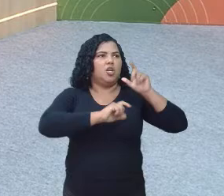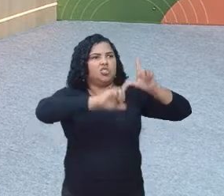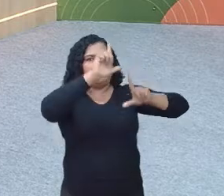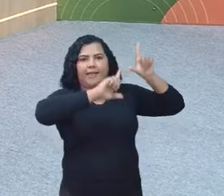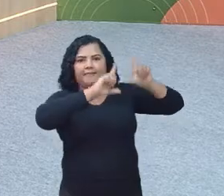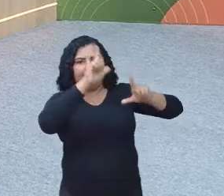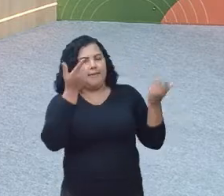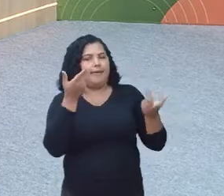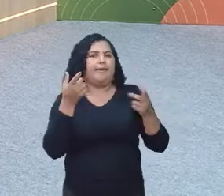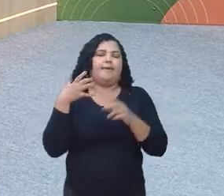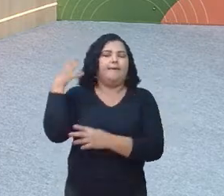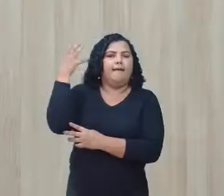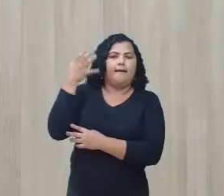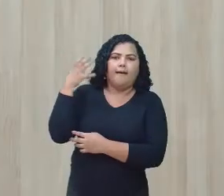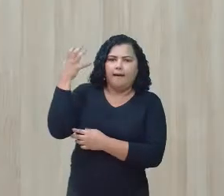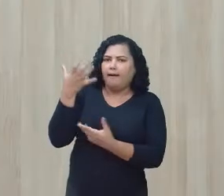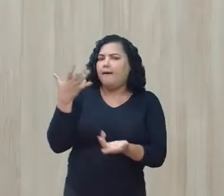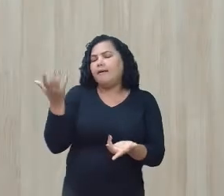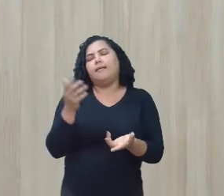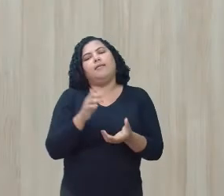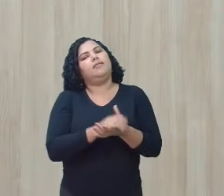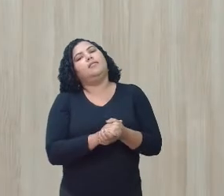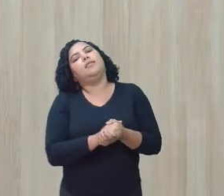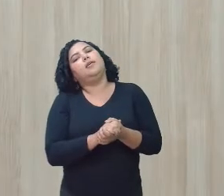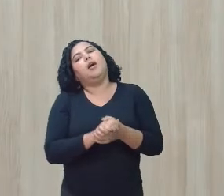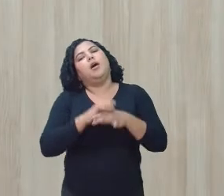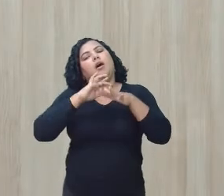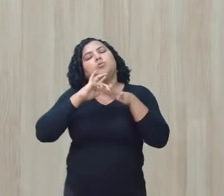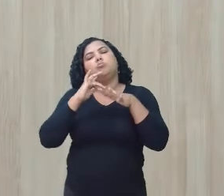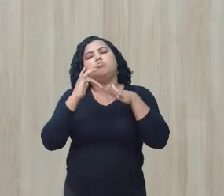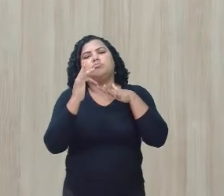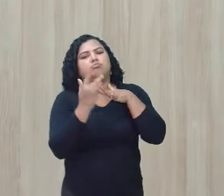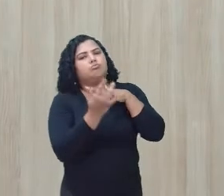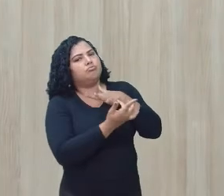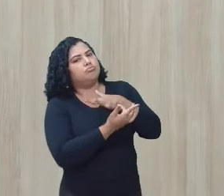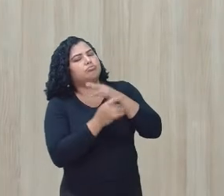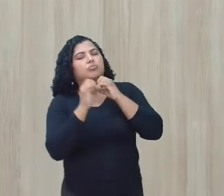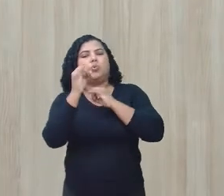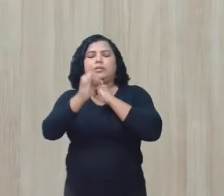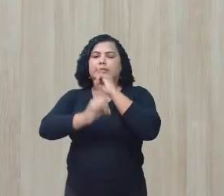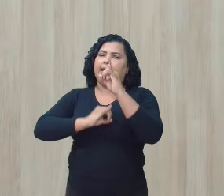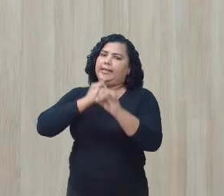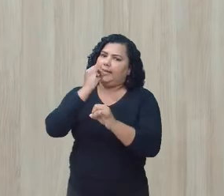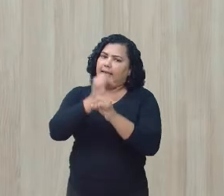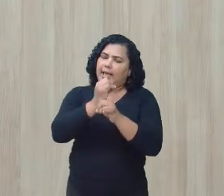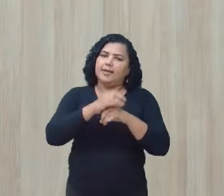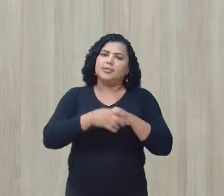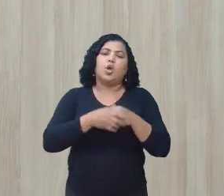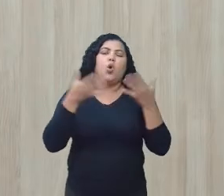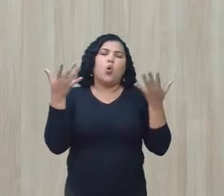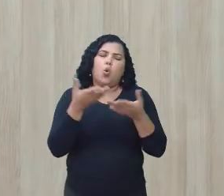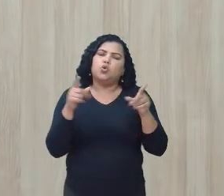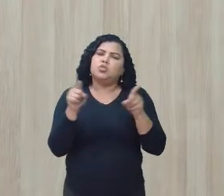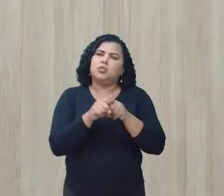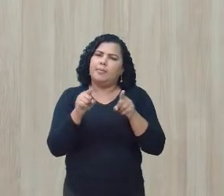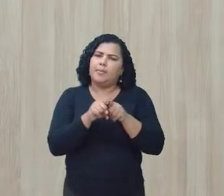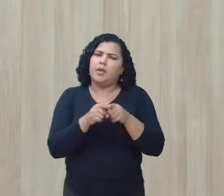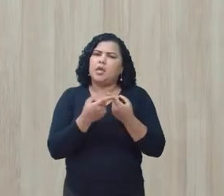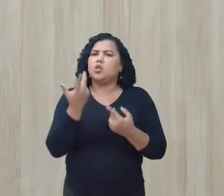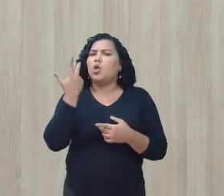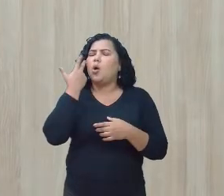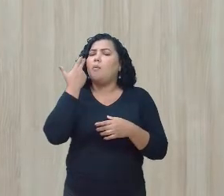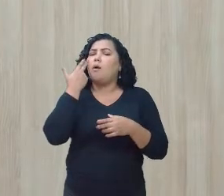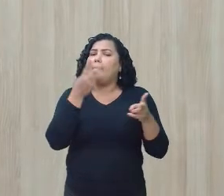reportagem, elas circulam na TV, na internet. Hoje está muito comum também que se